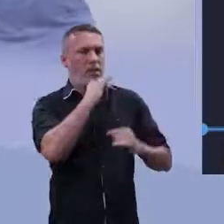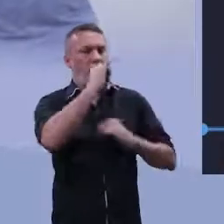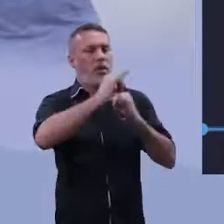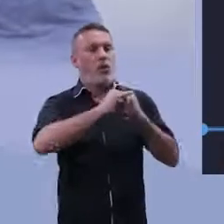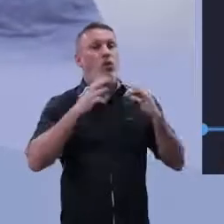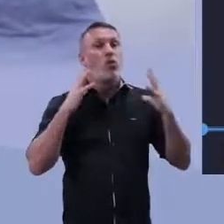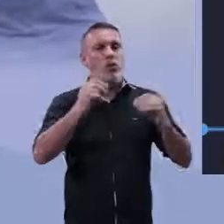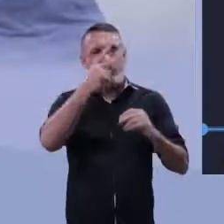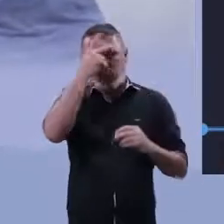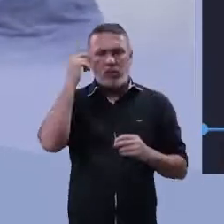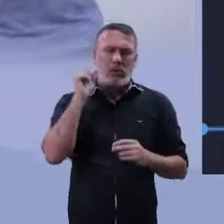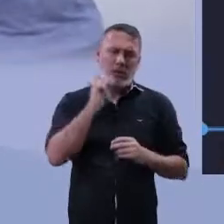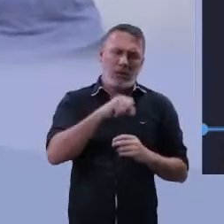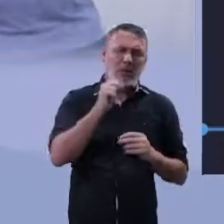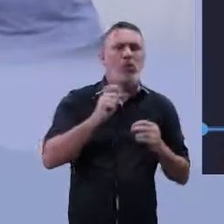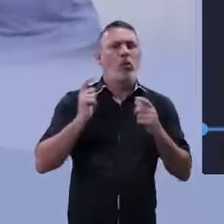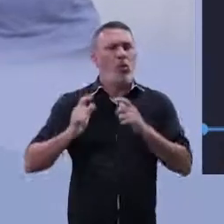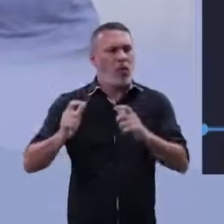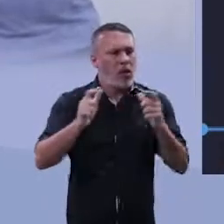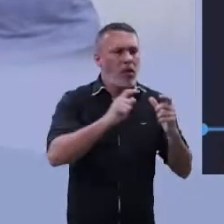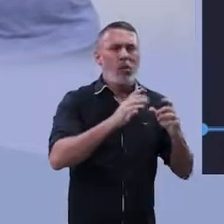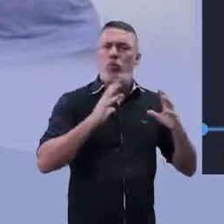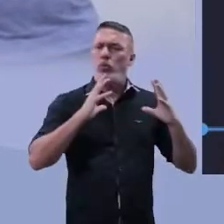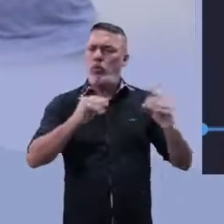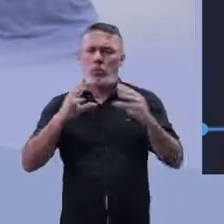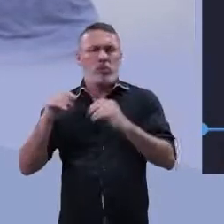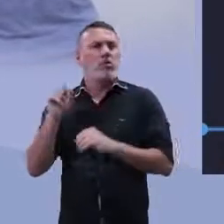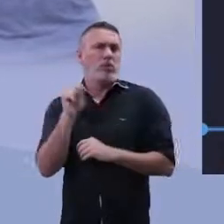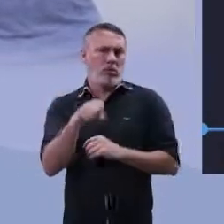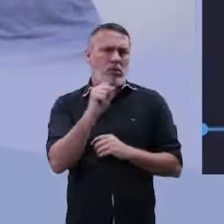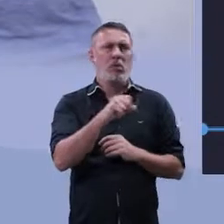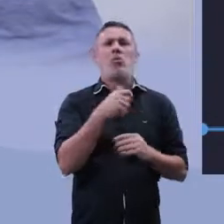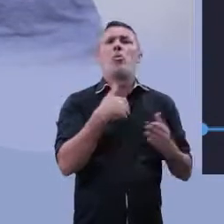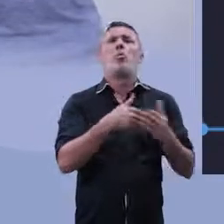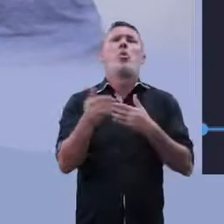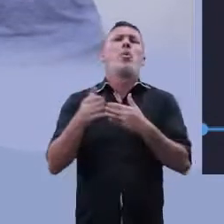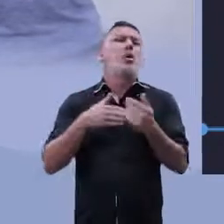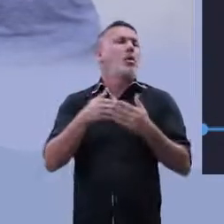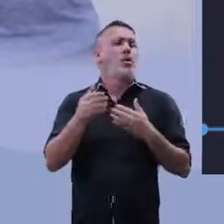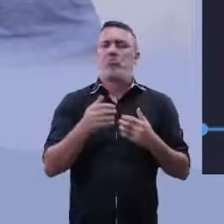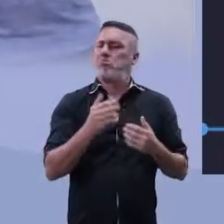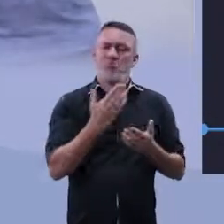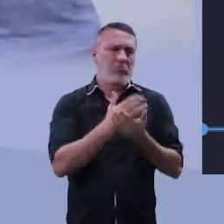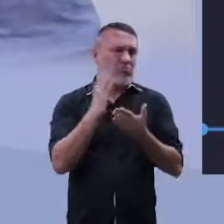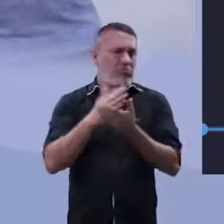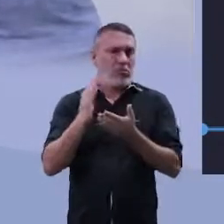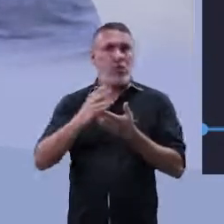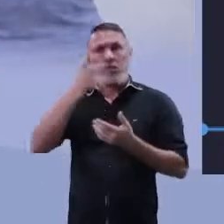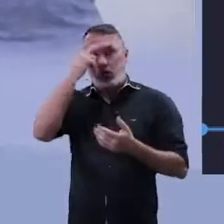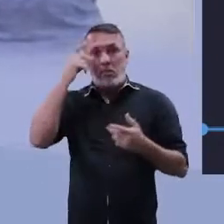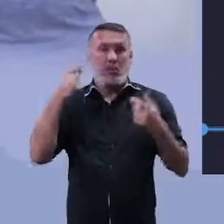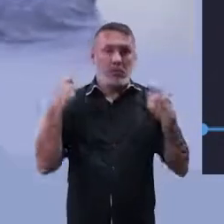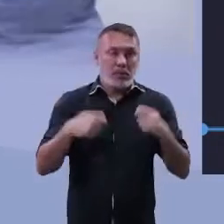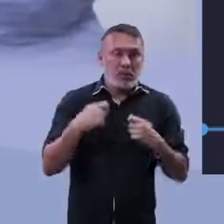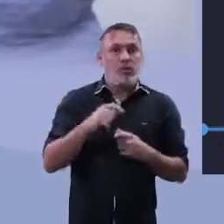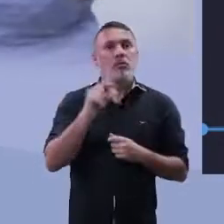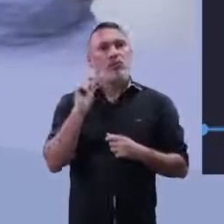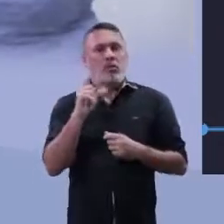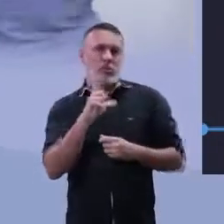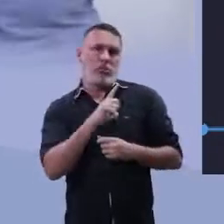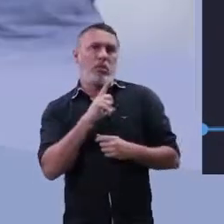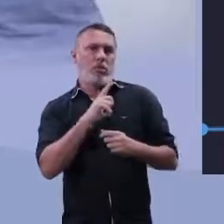fornecer internet a todos os lugares. Dependente do lugar geográfico que a pessoa mora, ela precisa